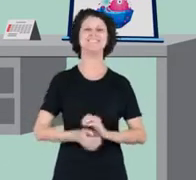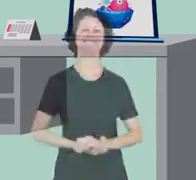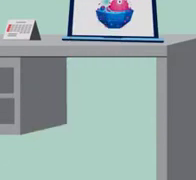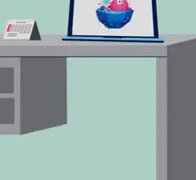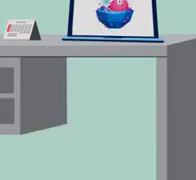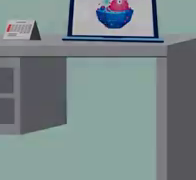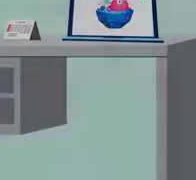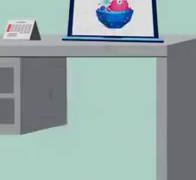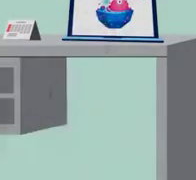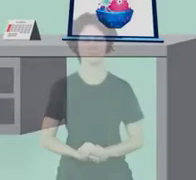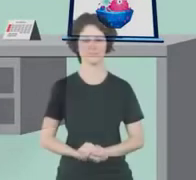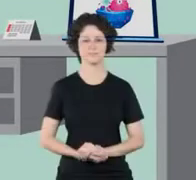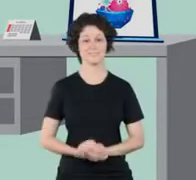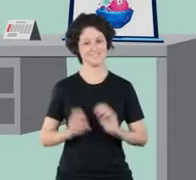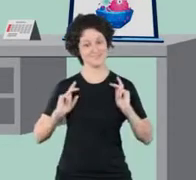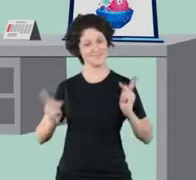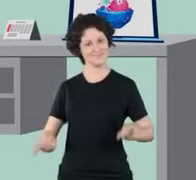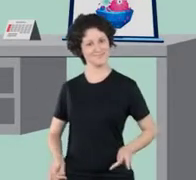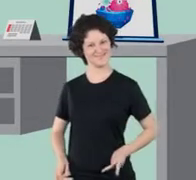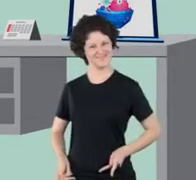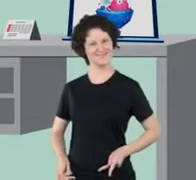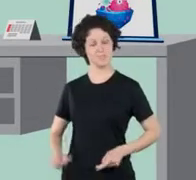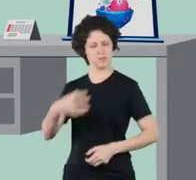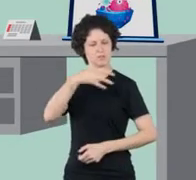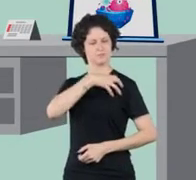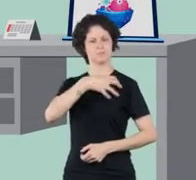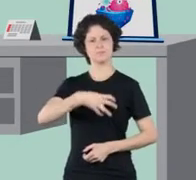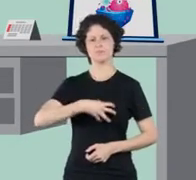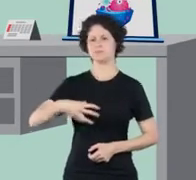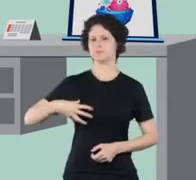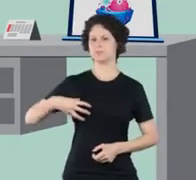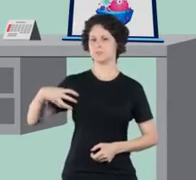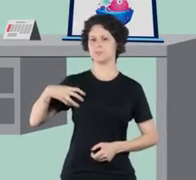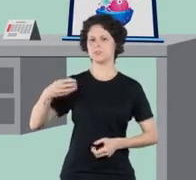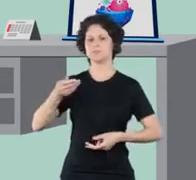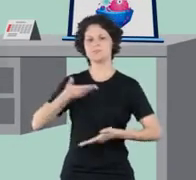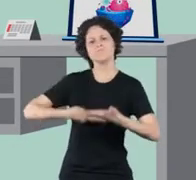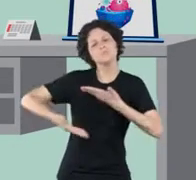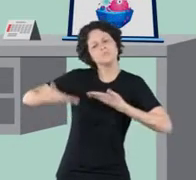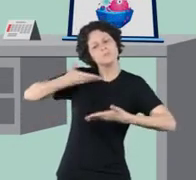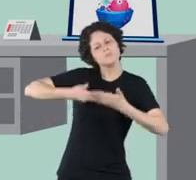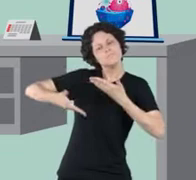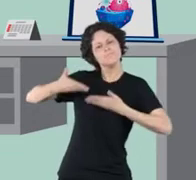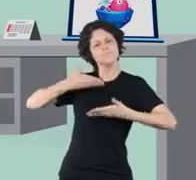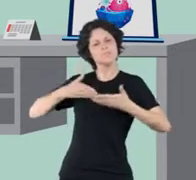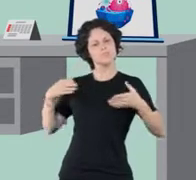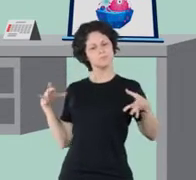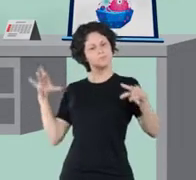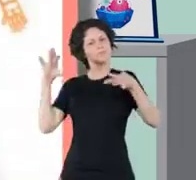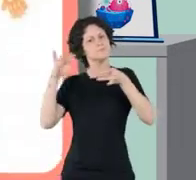sistema digestório. O ser humano é um organismo formado por vários sistemas. Quer ver? Vamos acionar o nosso corpo